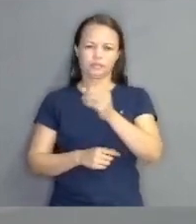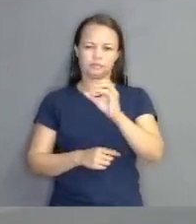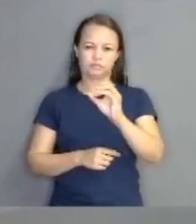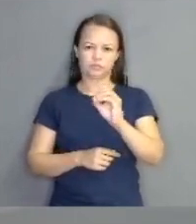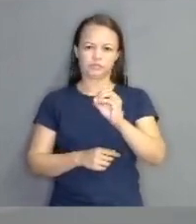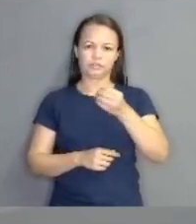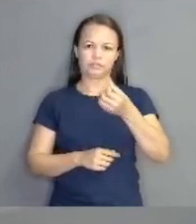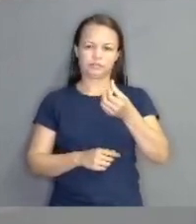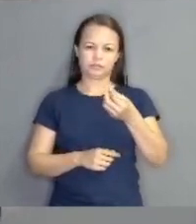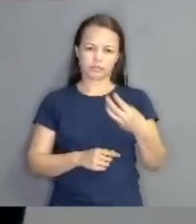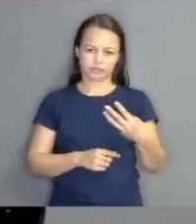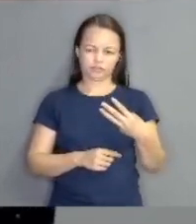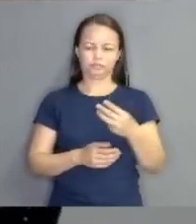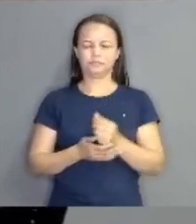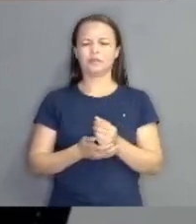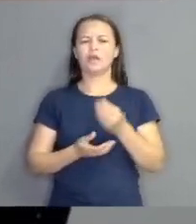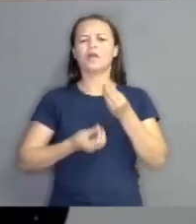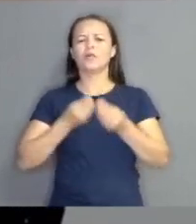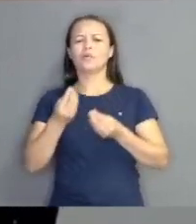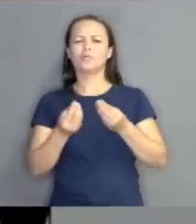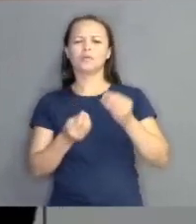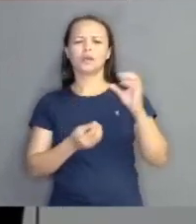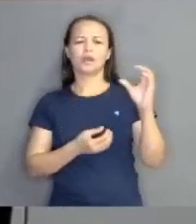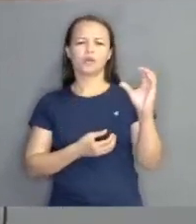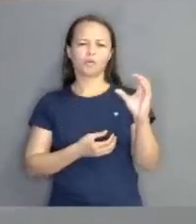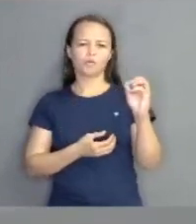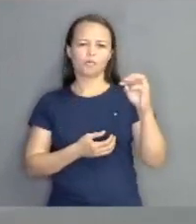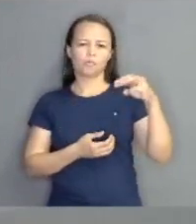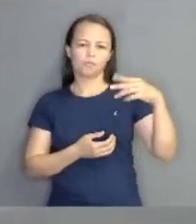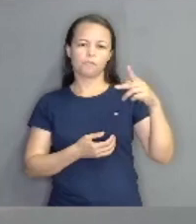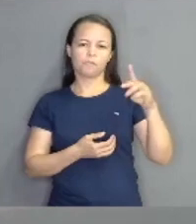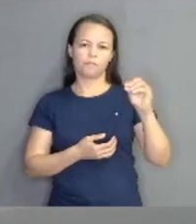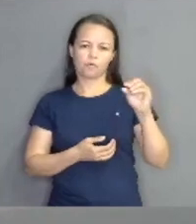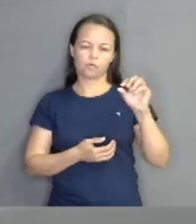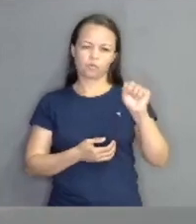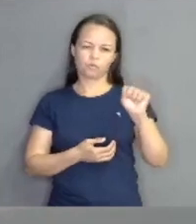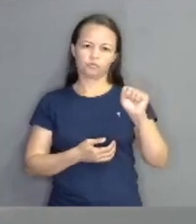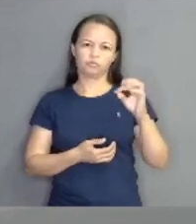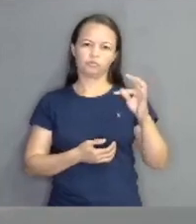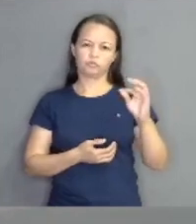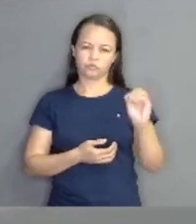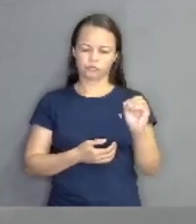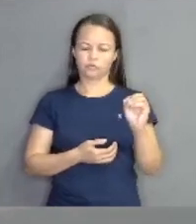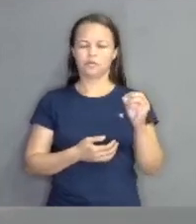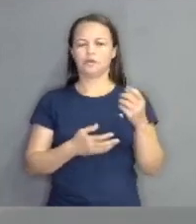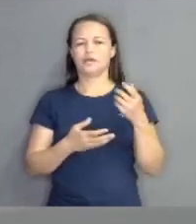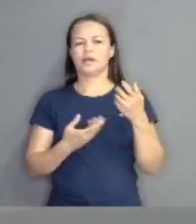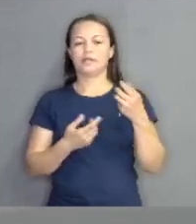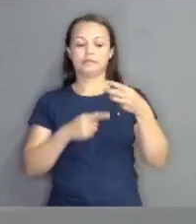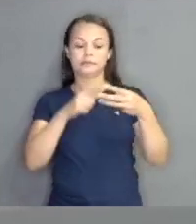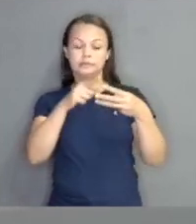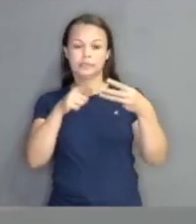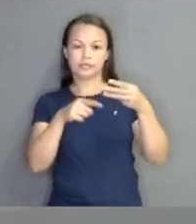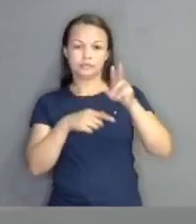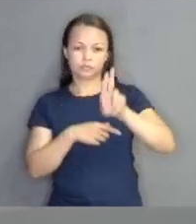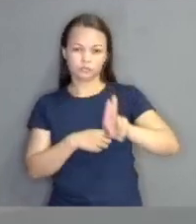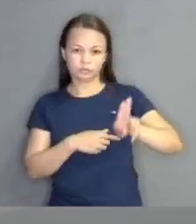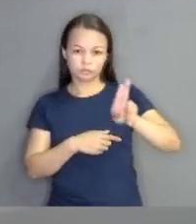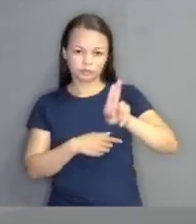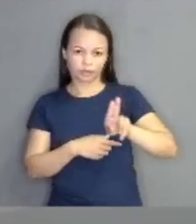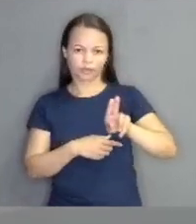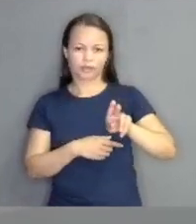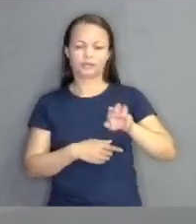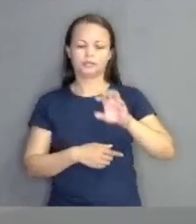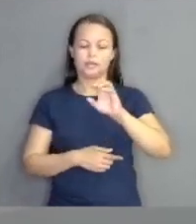603. Como ele é composto, esse número? Vamos lá? 3 unidades,